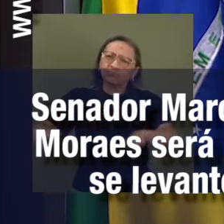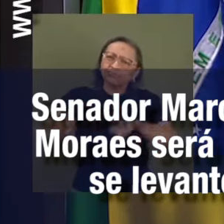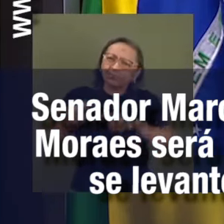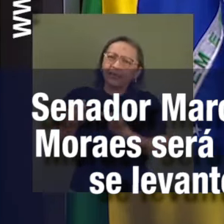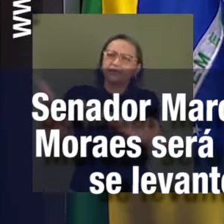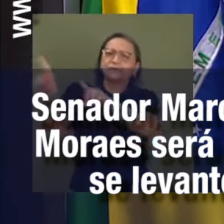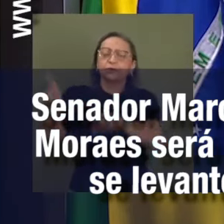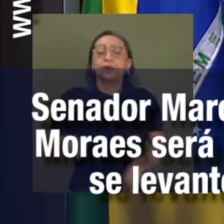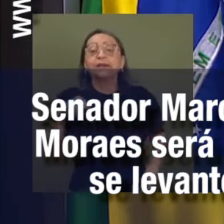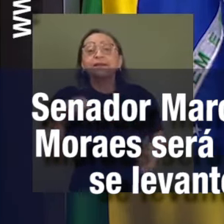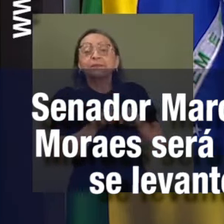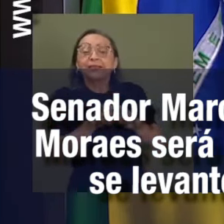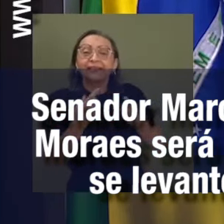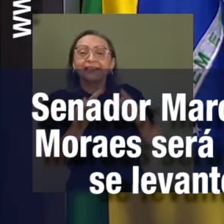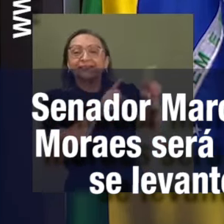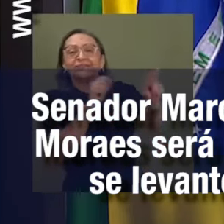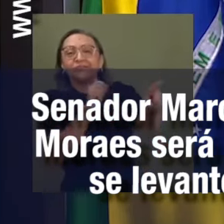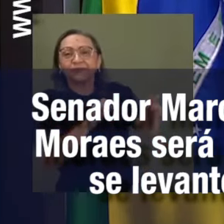Também desafio aqui,